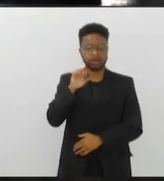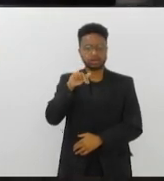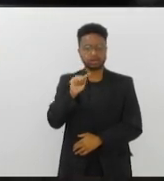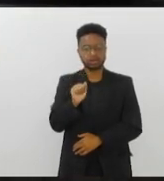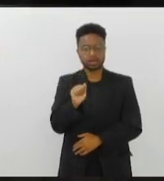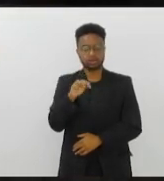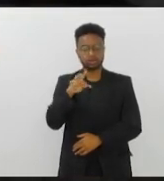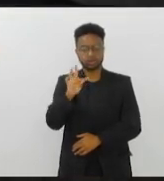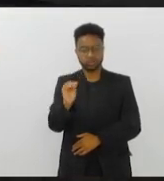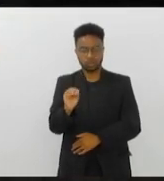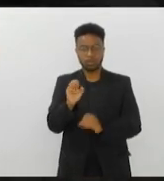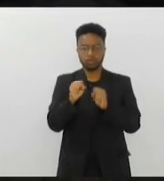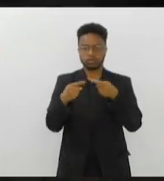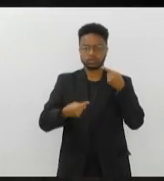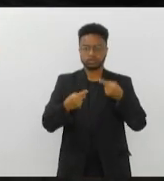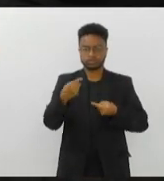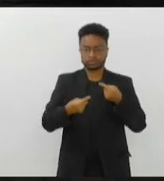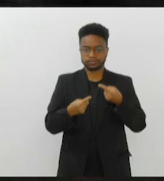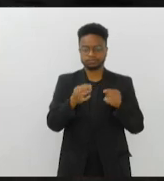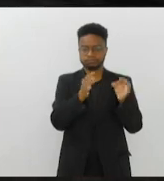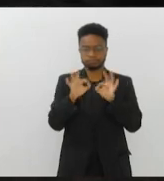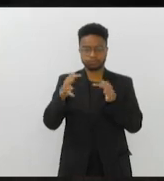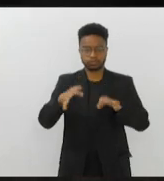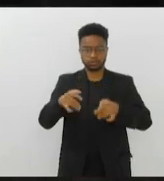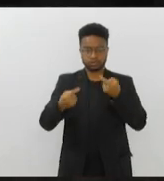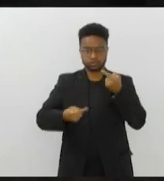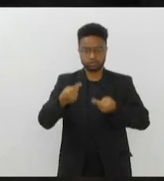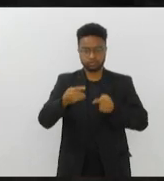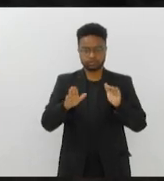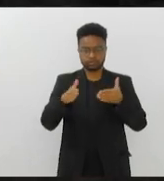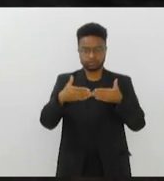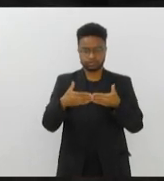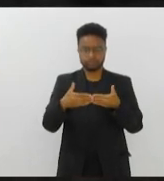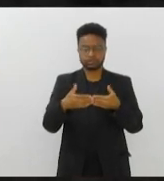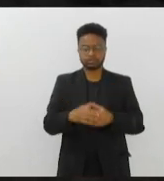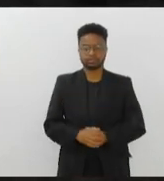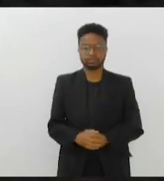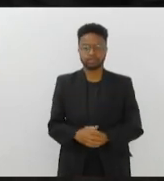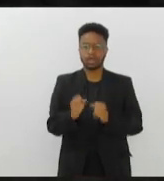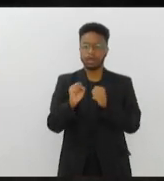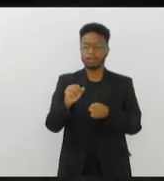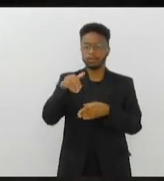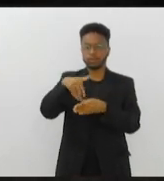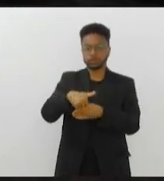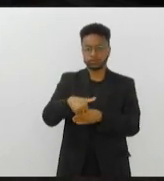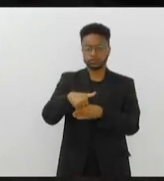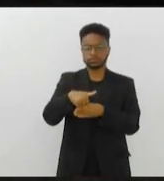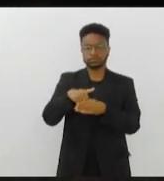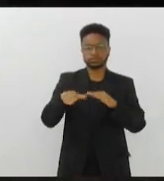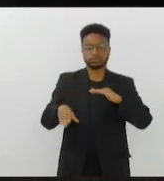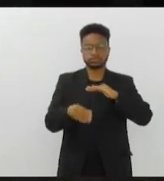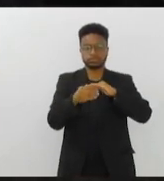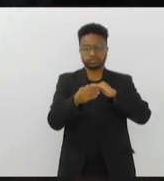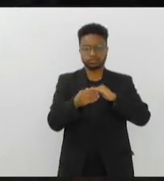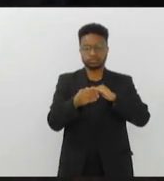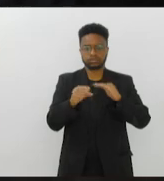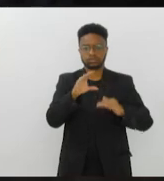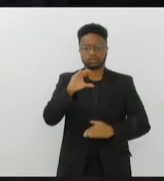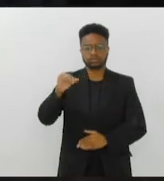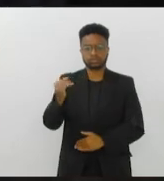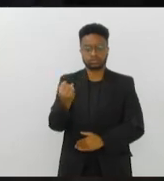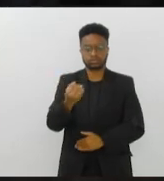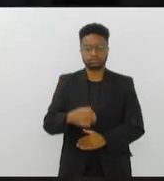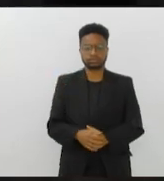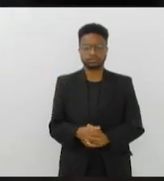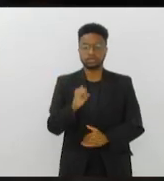Miranda. Em discussão, não havendo quem queira discutir, encerrada a discussão. Em votação, as emendas da Comissão de Constituição e